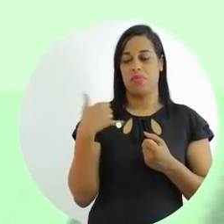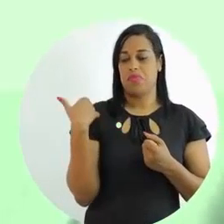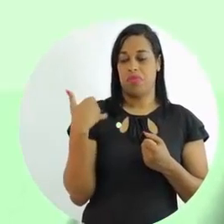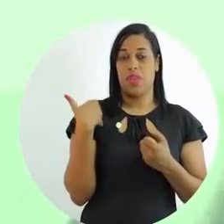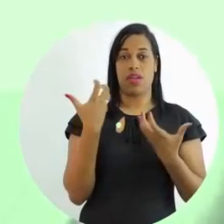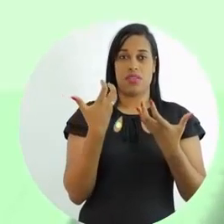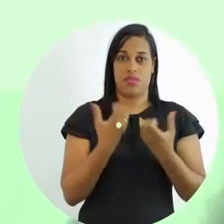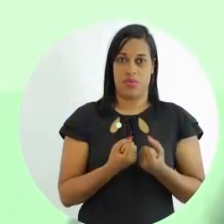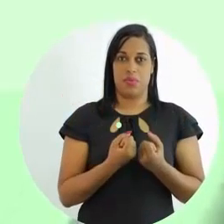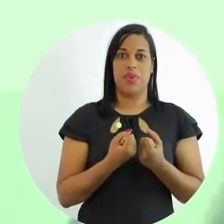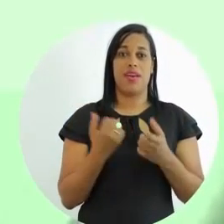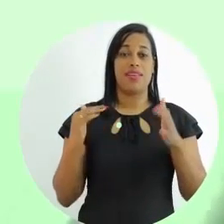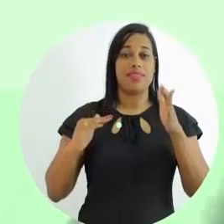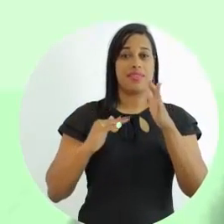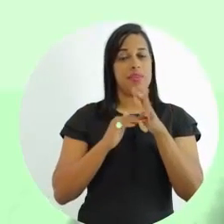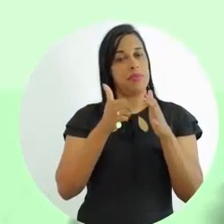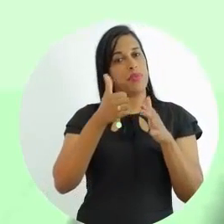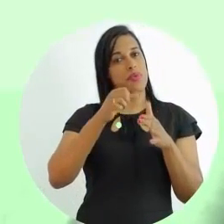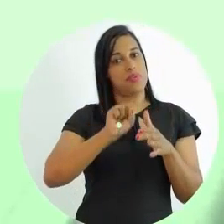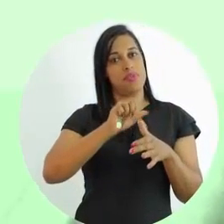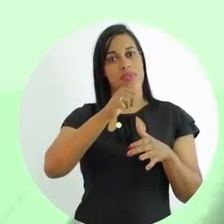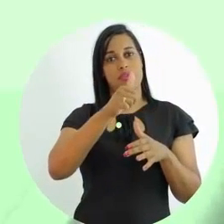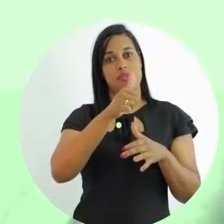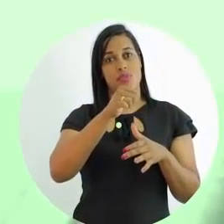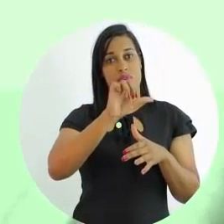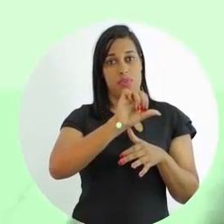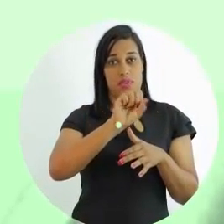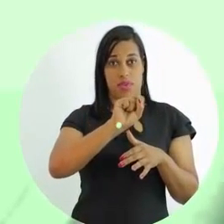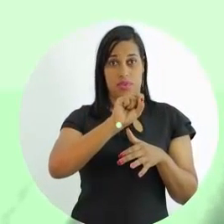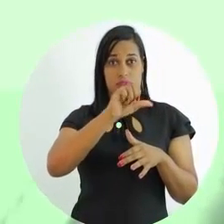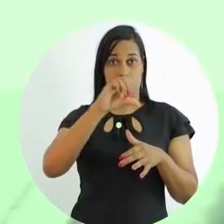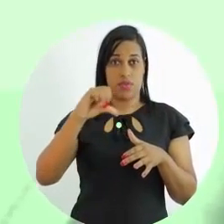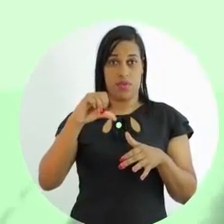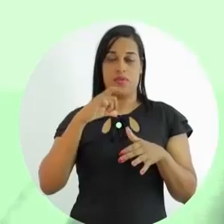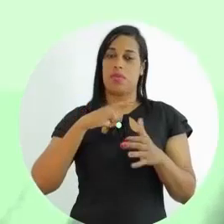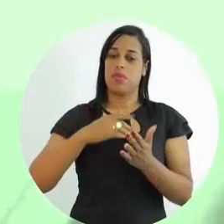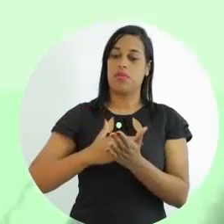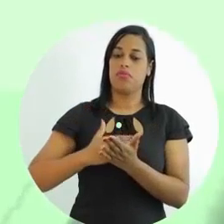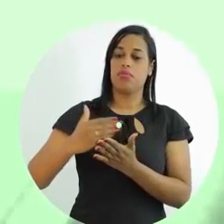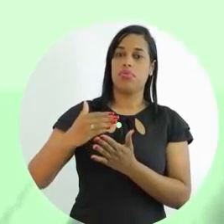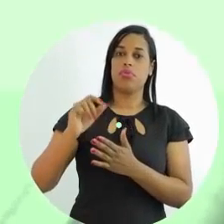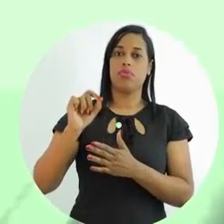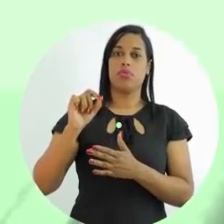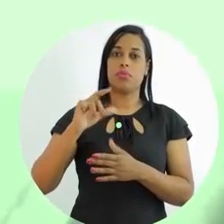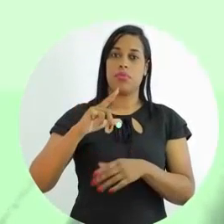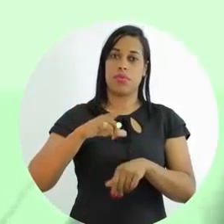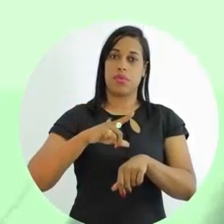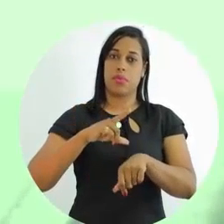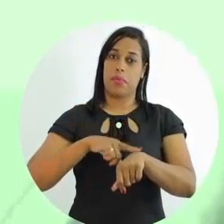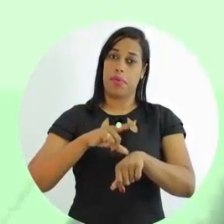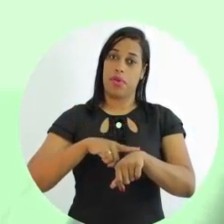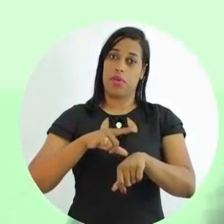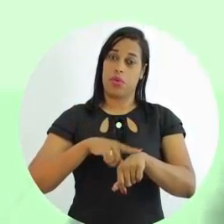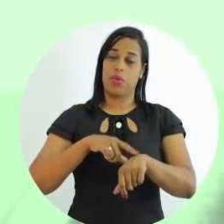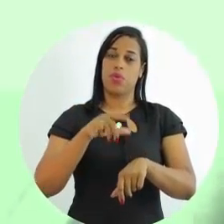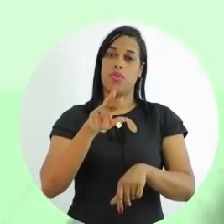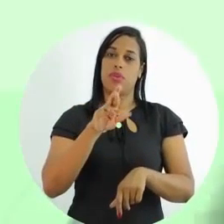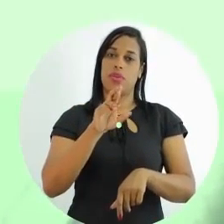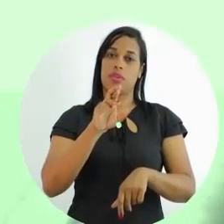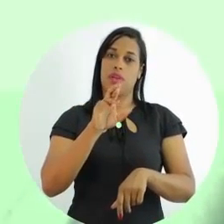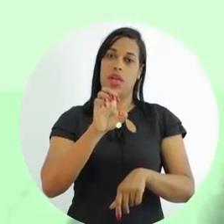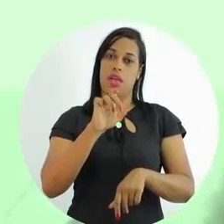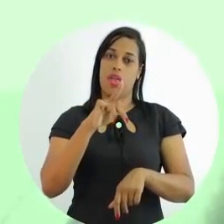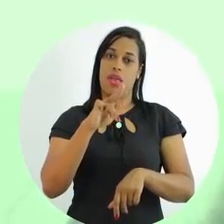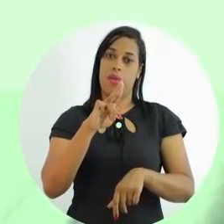Império, até 1889, quando a gente tem início o período da República. Mas ainda nesse